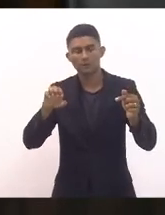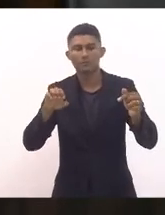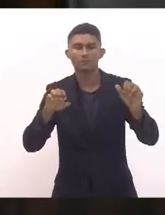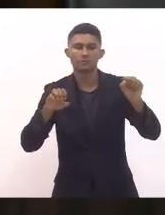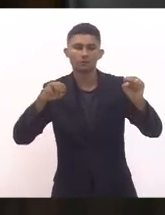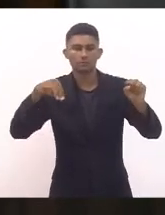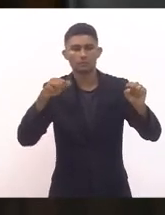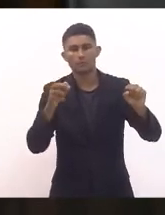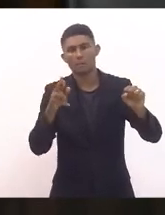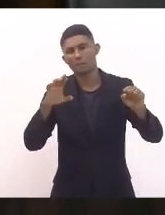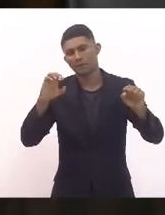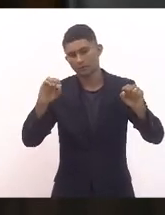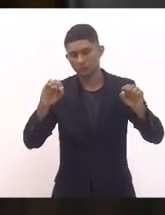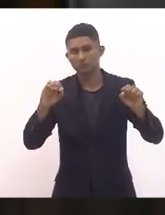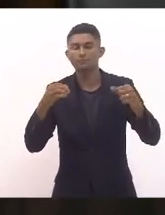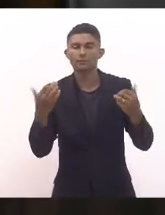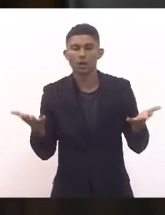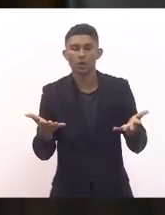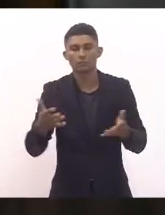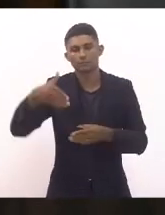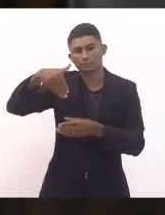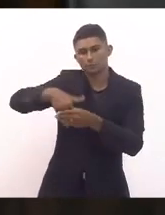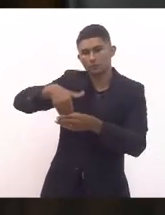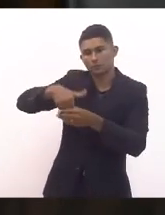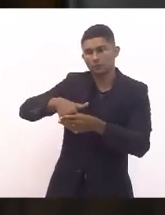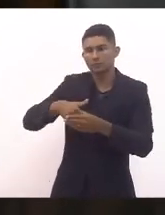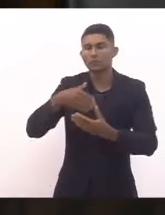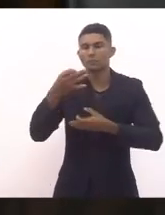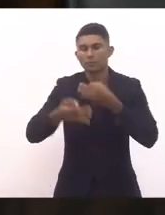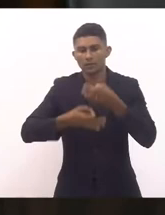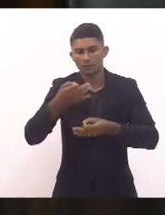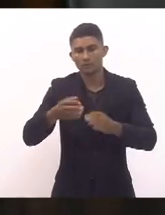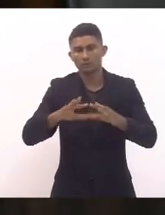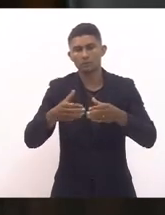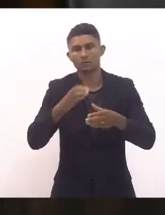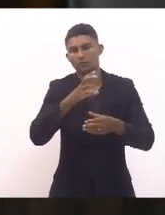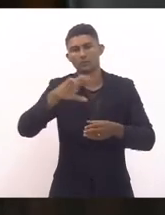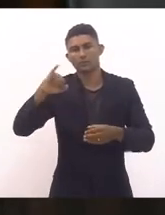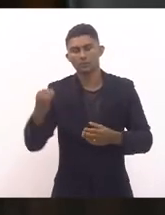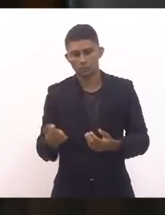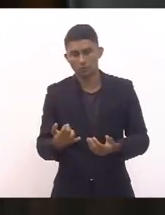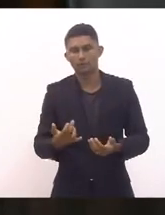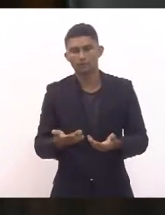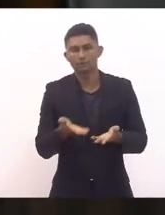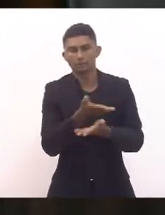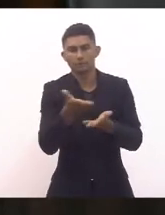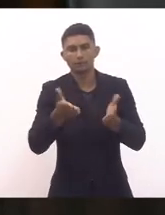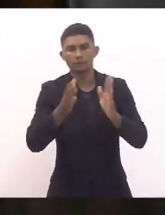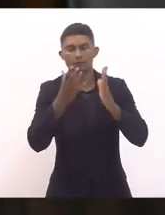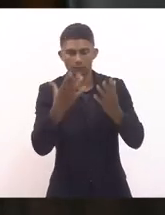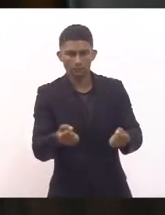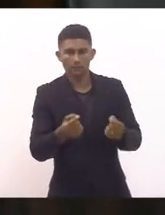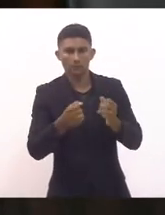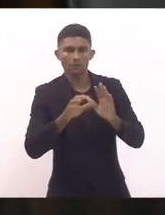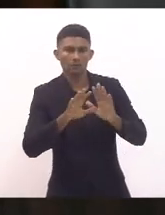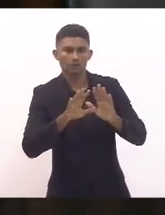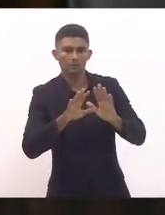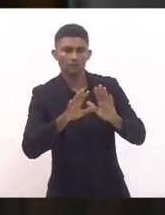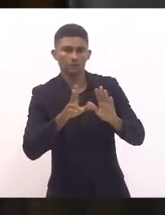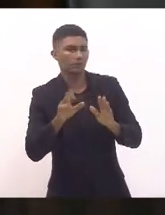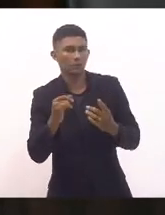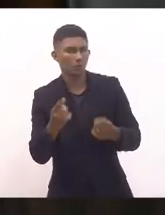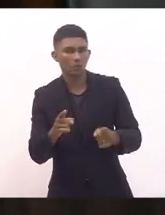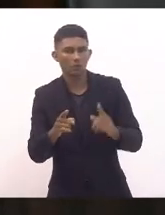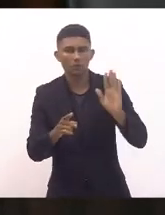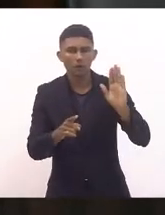Márcio Canela. Em votação, o parecer da CCJ das emendas de plenário. Senhor, que a prova permaneça como estão.